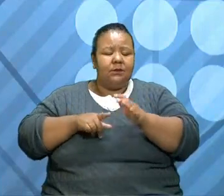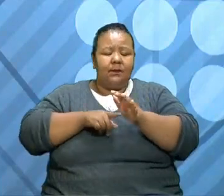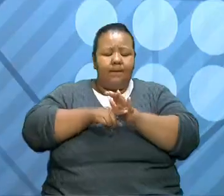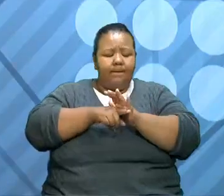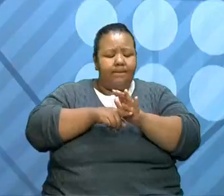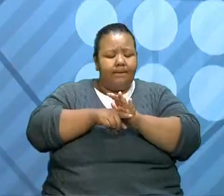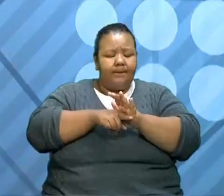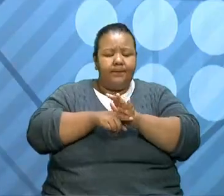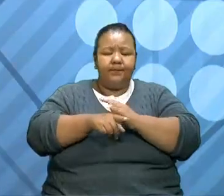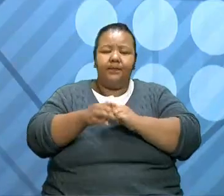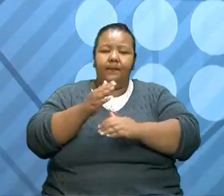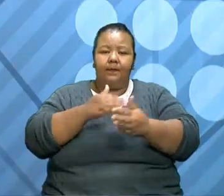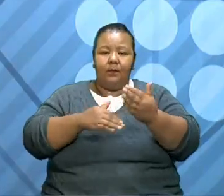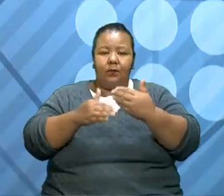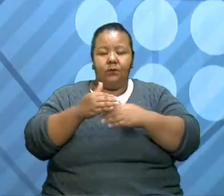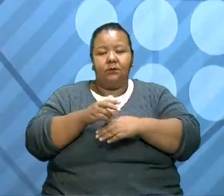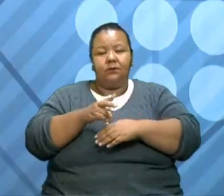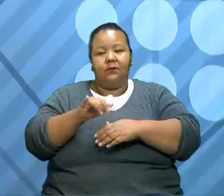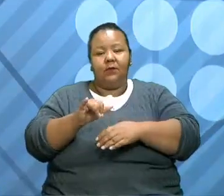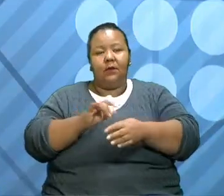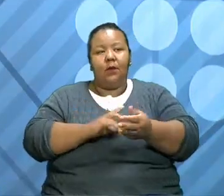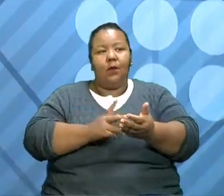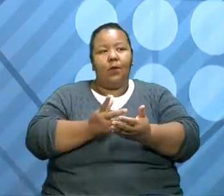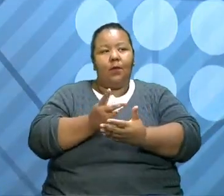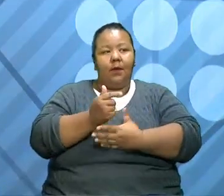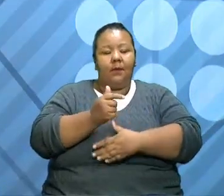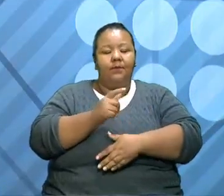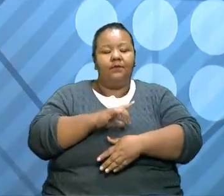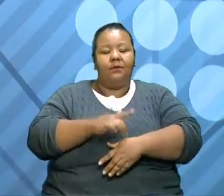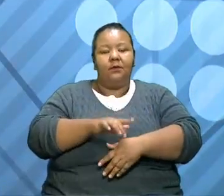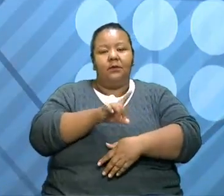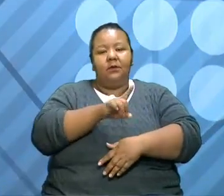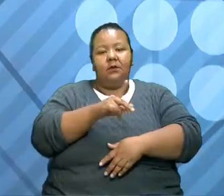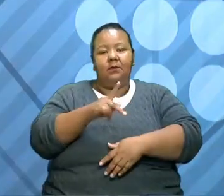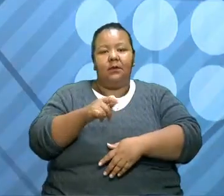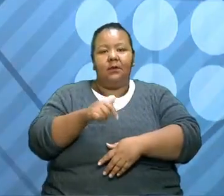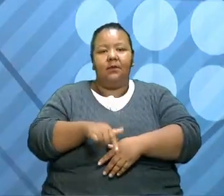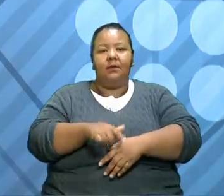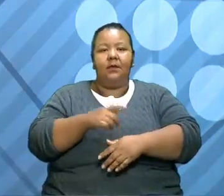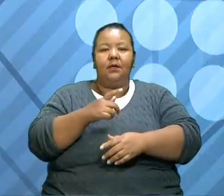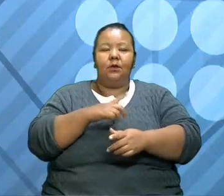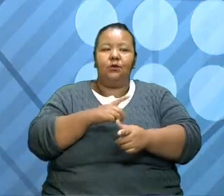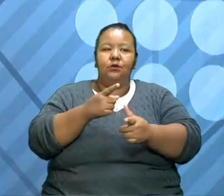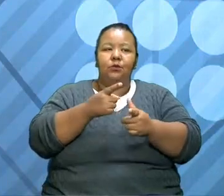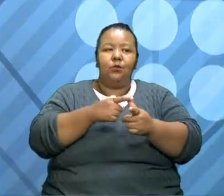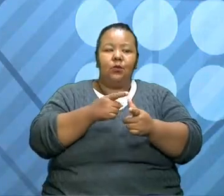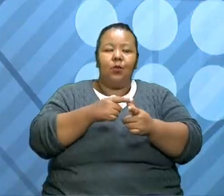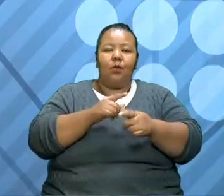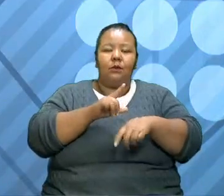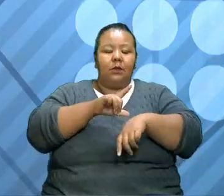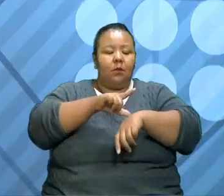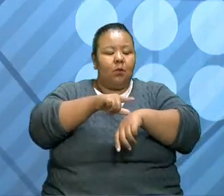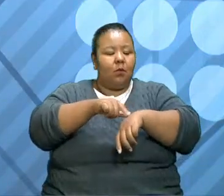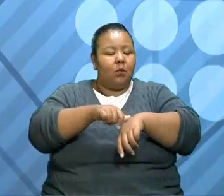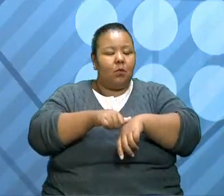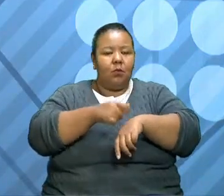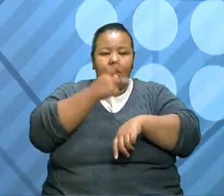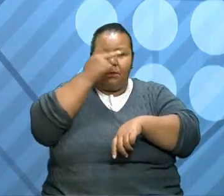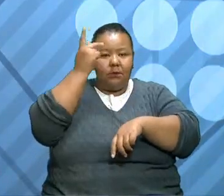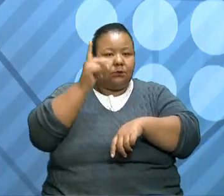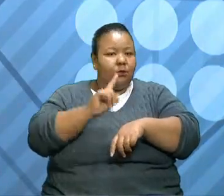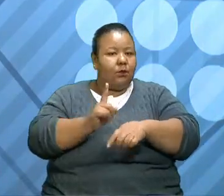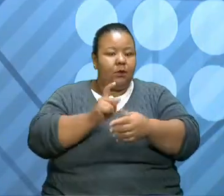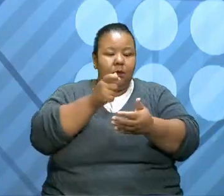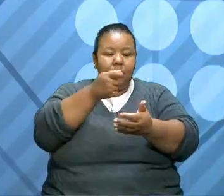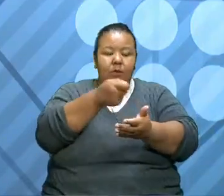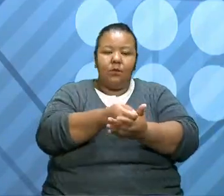vai ser comprado na empresa. Ah, eu tenho um departamento de contas atrasadas, de contas que não foram pagas no período. O que que